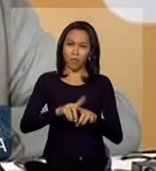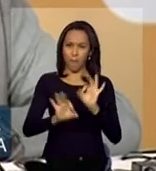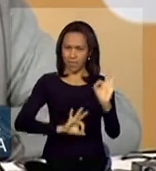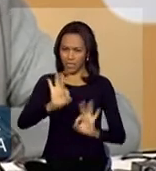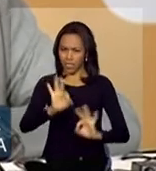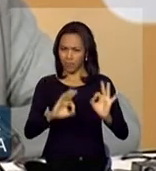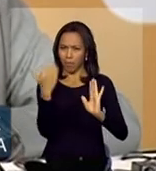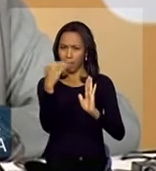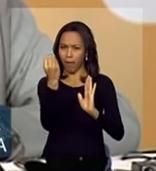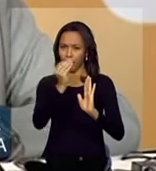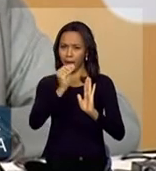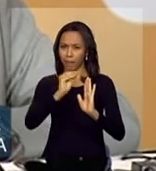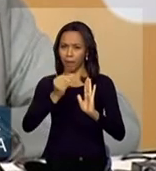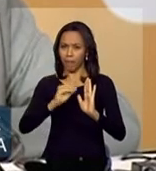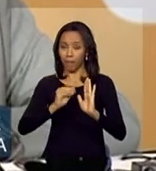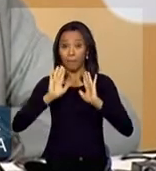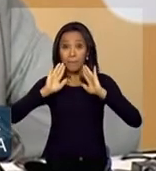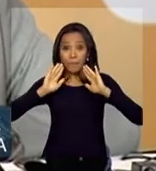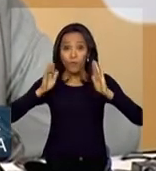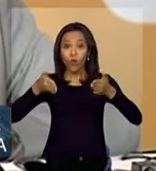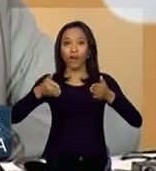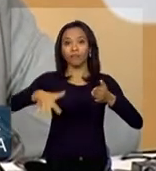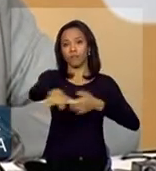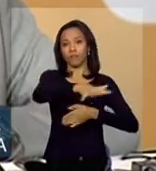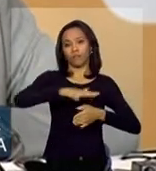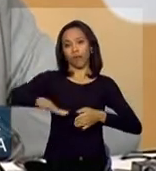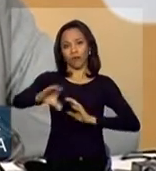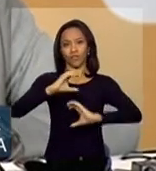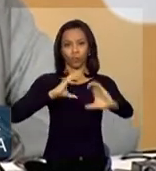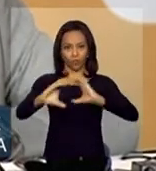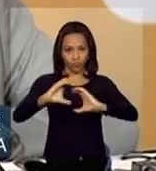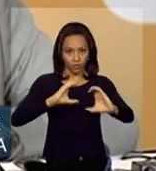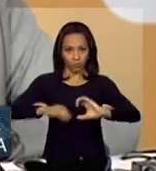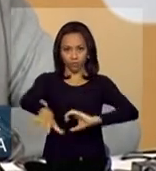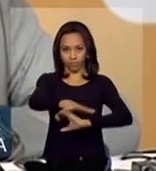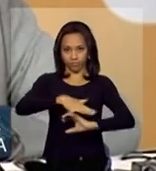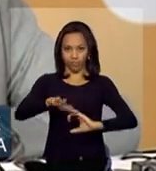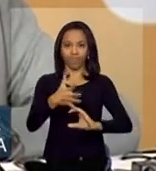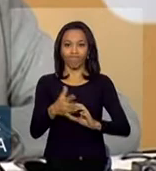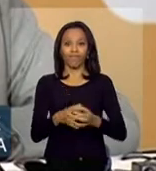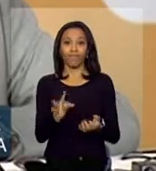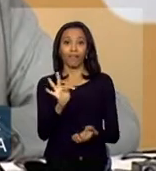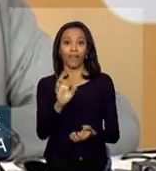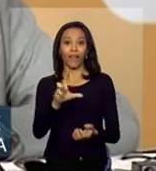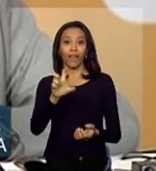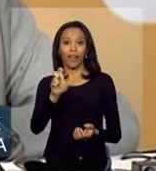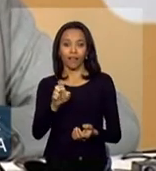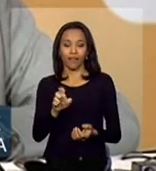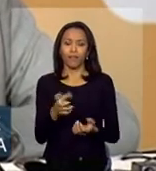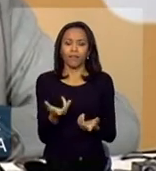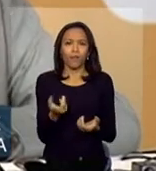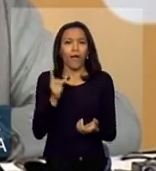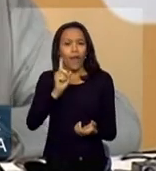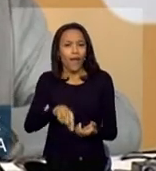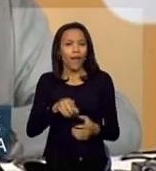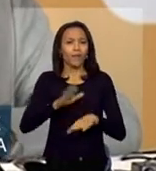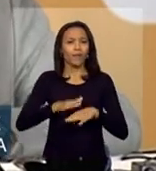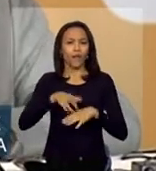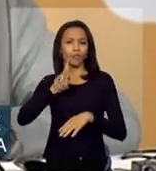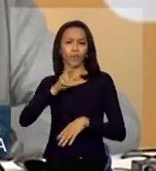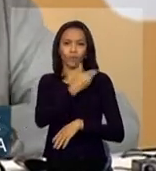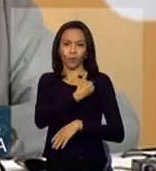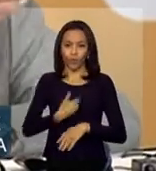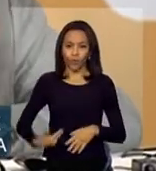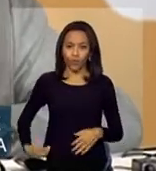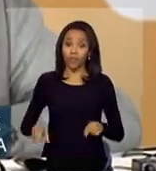detalhado, principalmente da área de telecomunicações e broadcasting. Isto foi a questão mais geral da parte do governo e um pouco